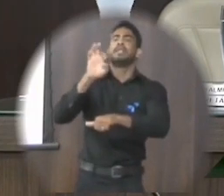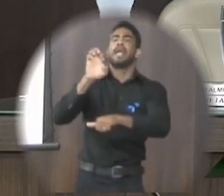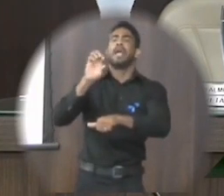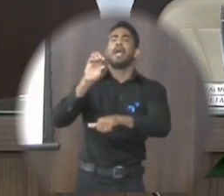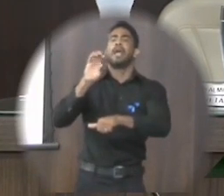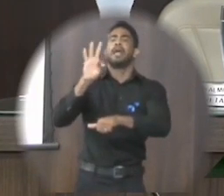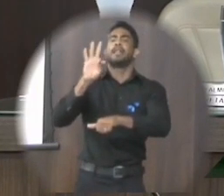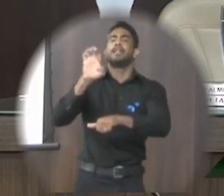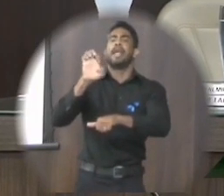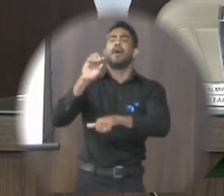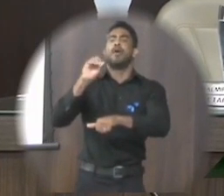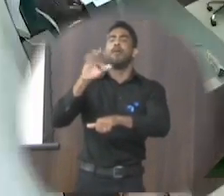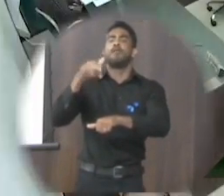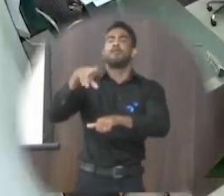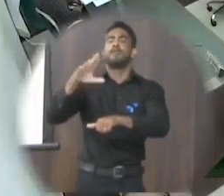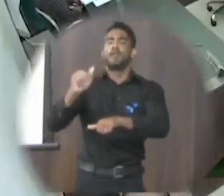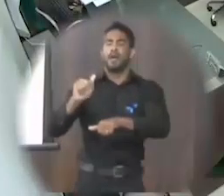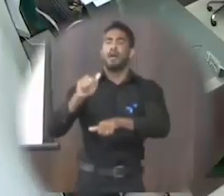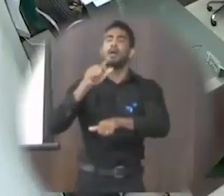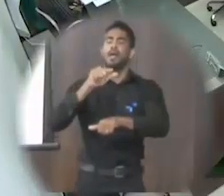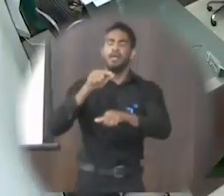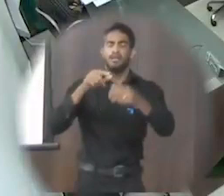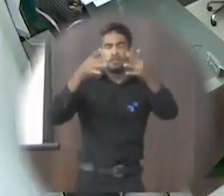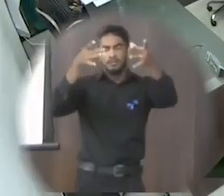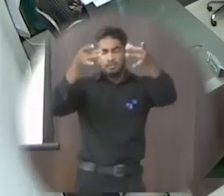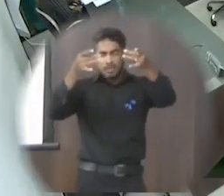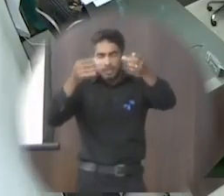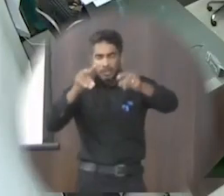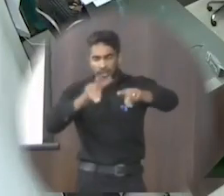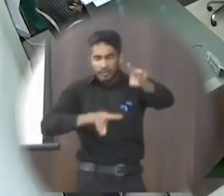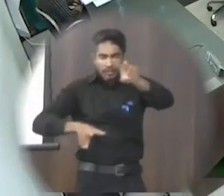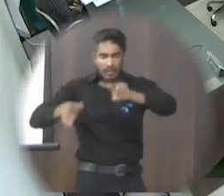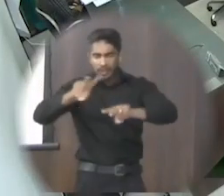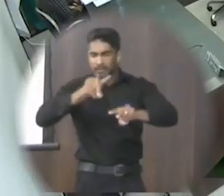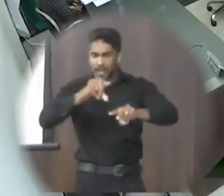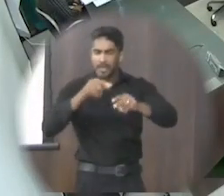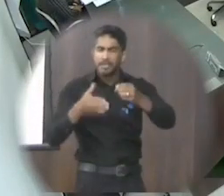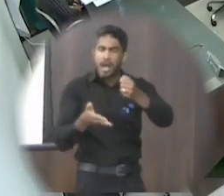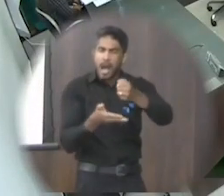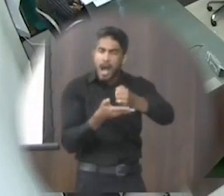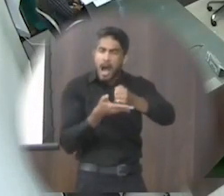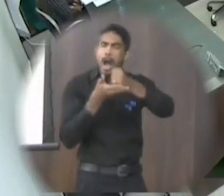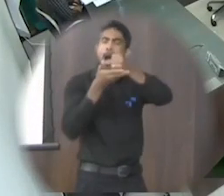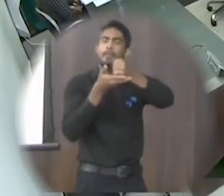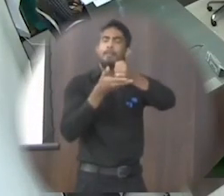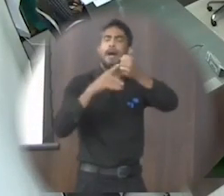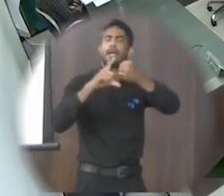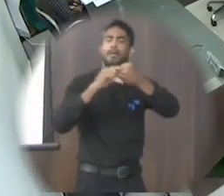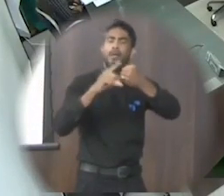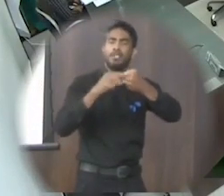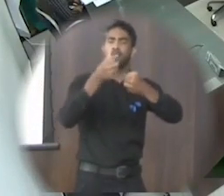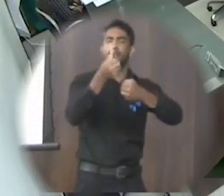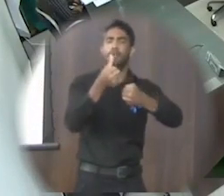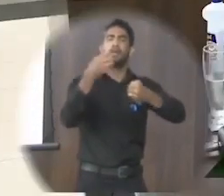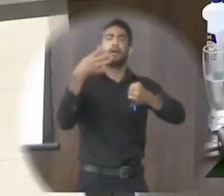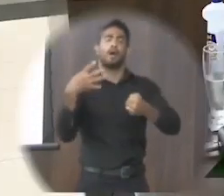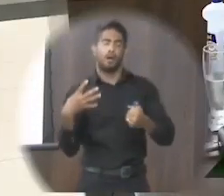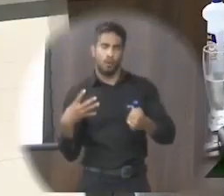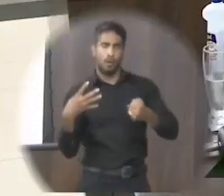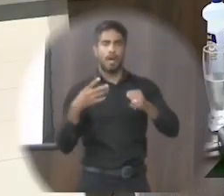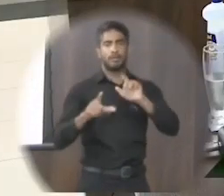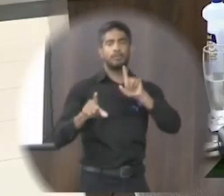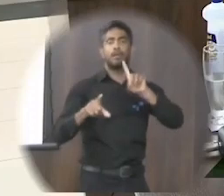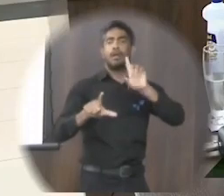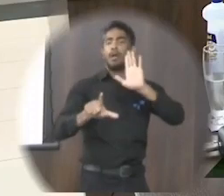Jesus. Após minuciosa análise, no que concerne a iniciativa, a proposição ampara-se no artigo 64, caput da Lei Orgânica